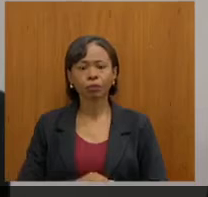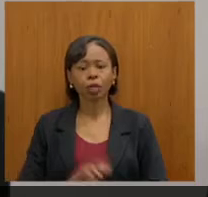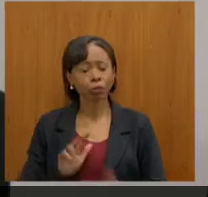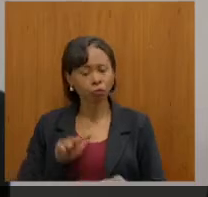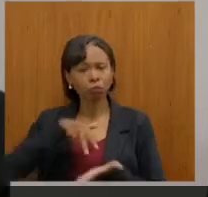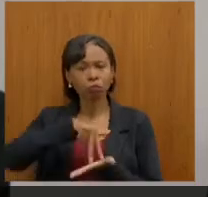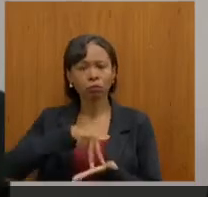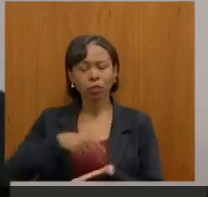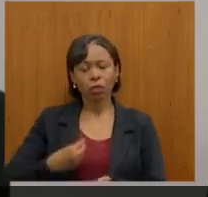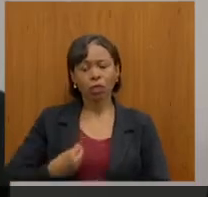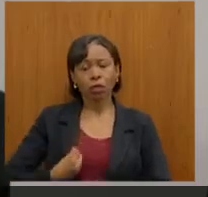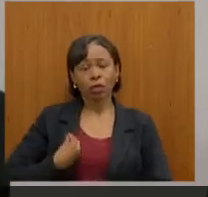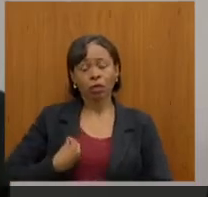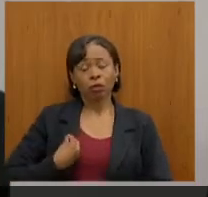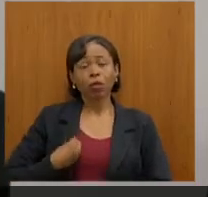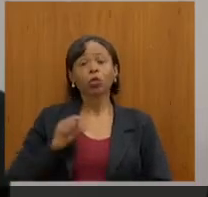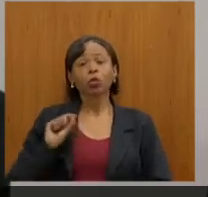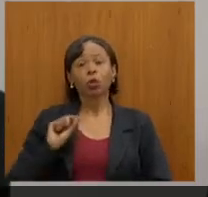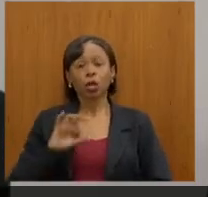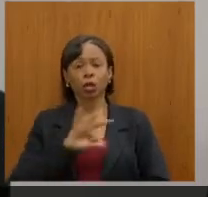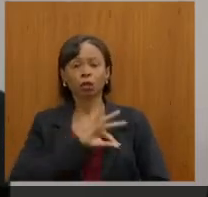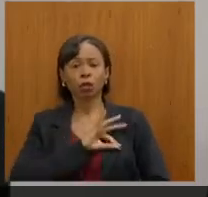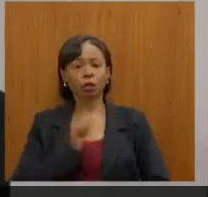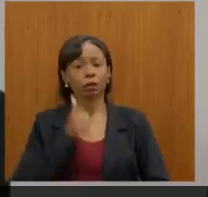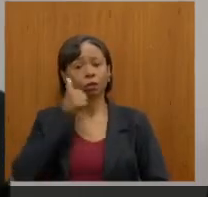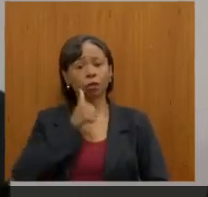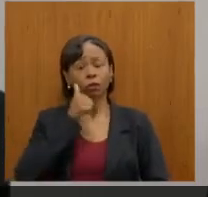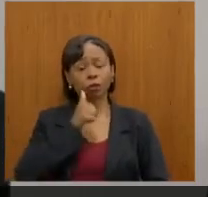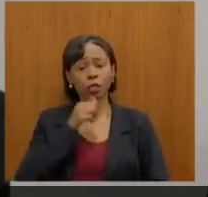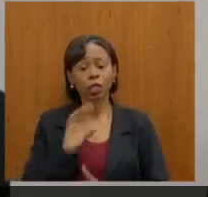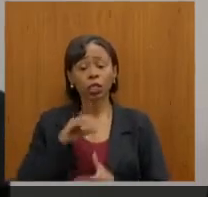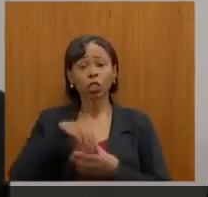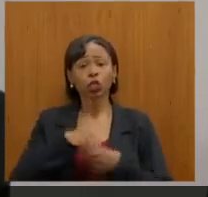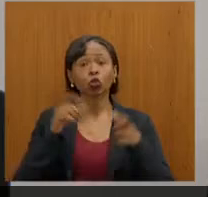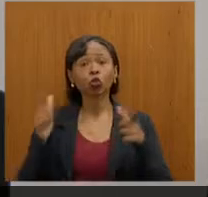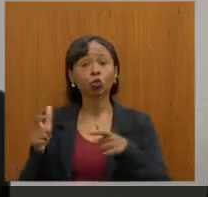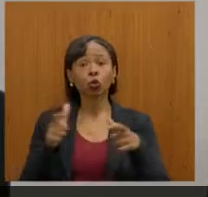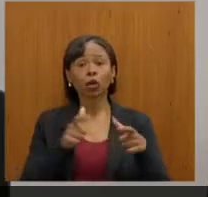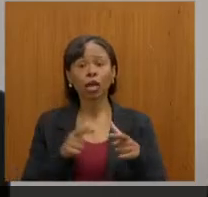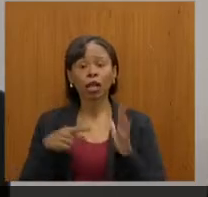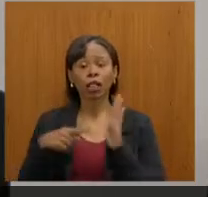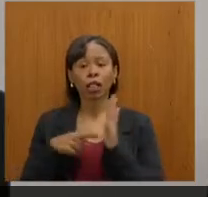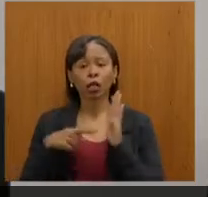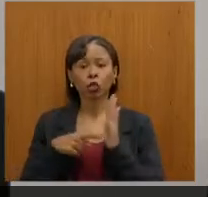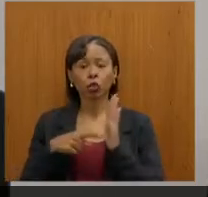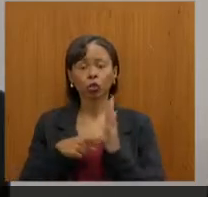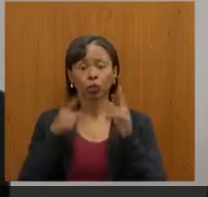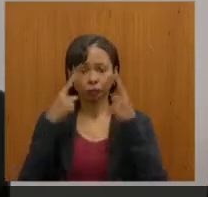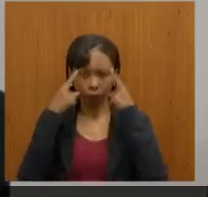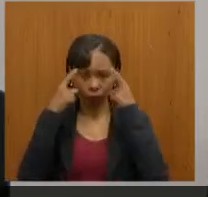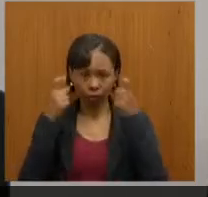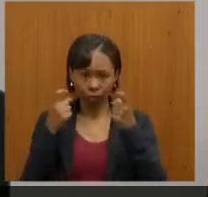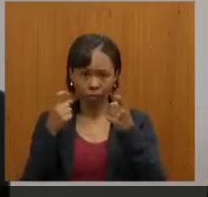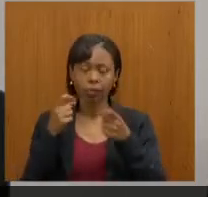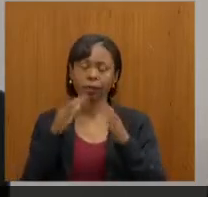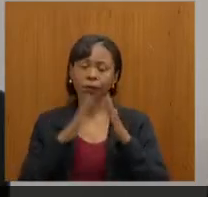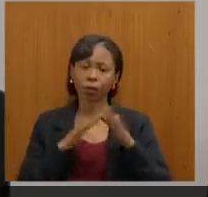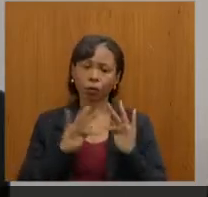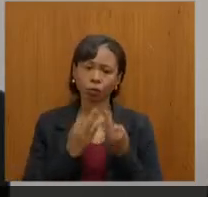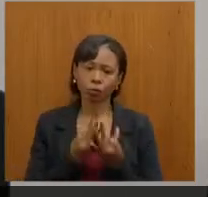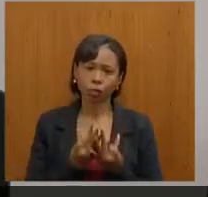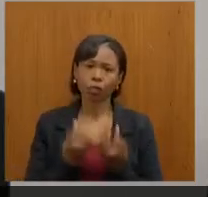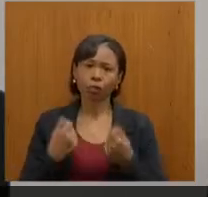femininas e unidades policiais para acolhimento de denúncias de violência doméstica precisamos de garantir oficina de Formação